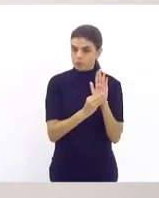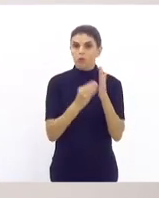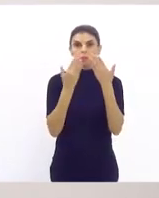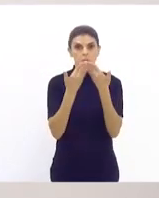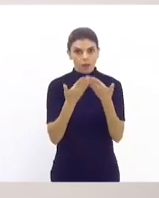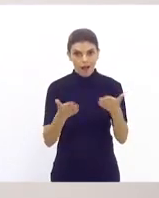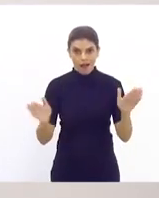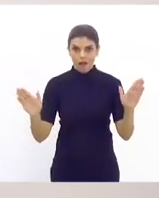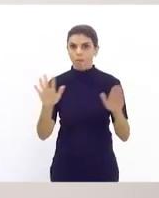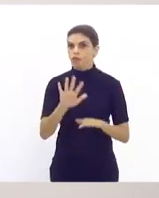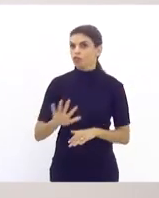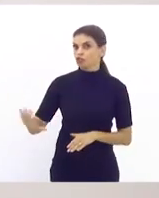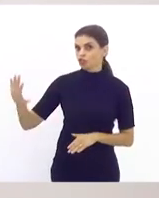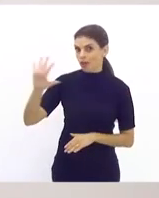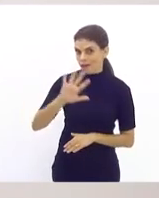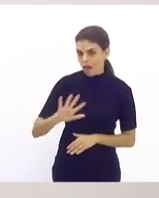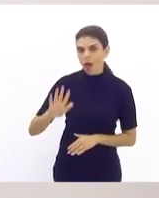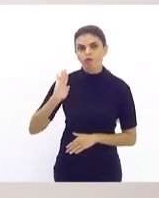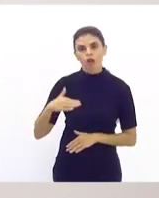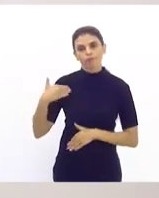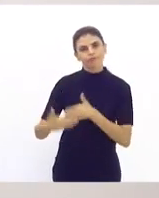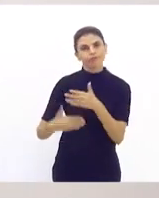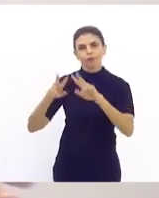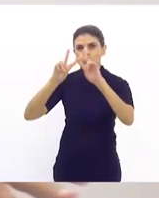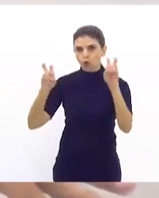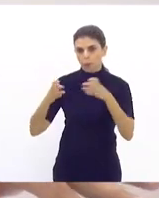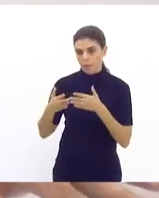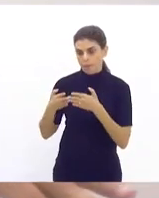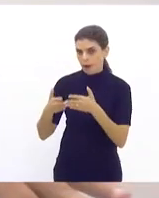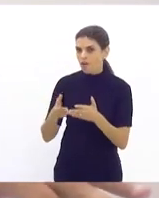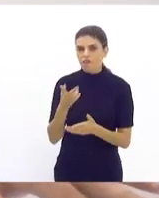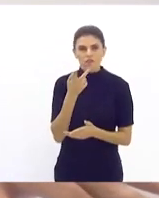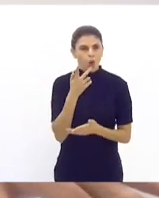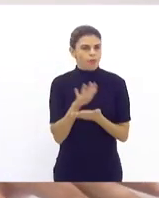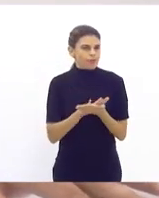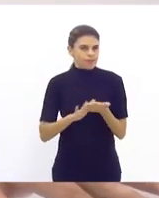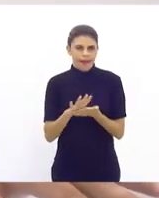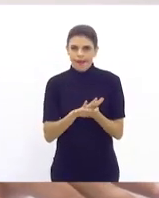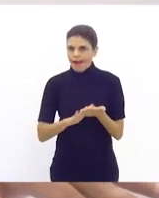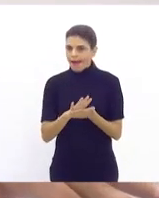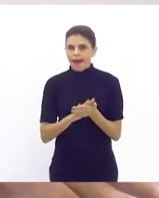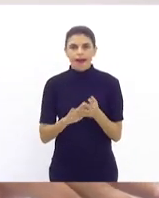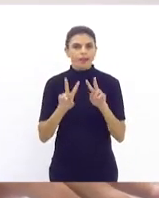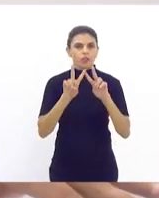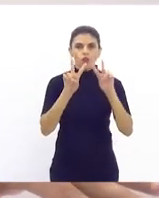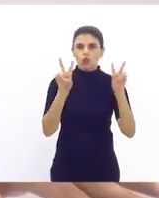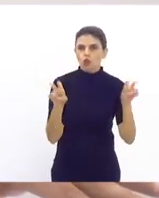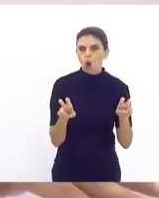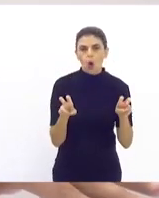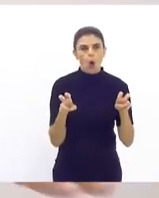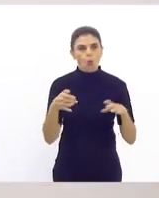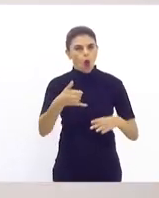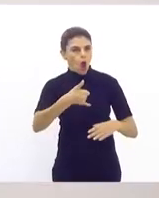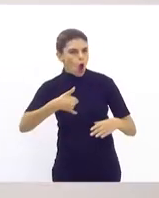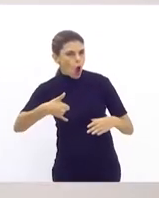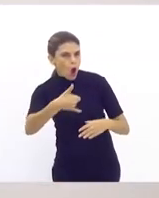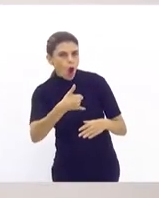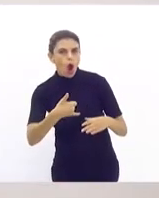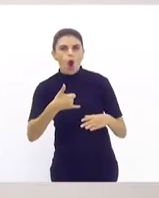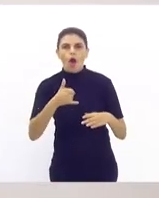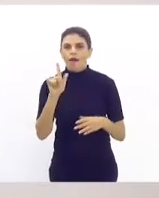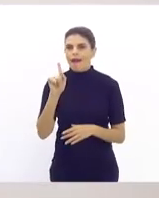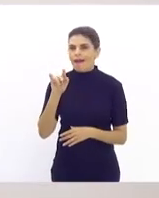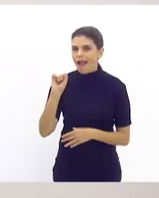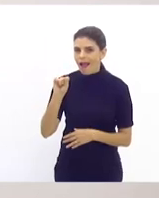e geral para a questão de embarcações, ele não fala diretamente para a questão do segmento de óleo e gás, mas